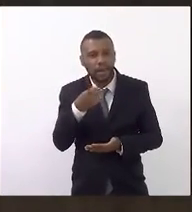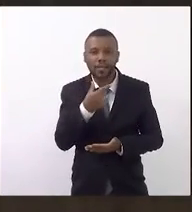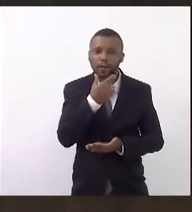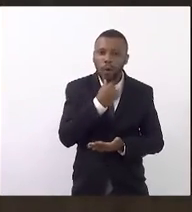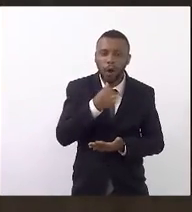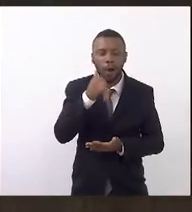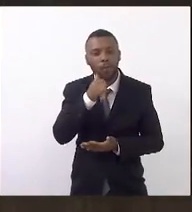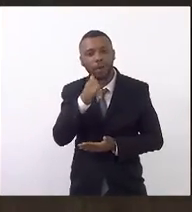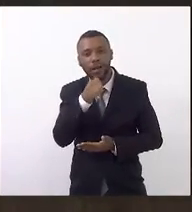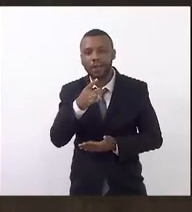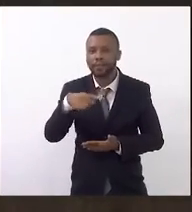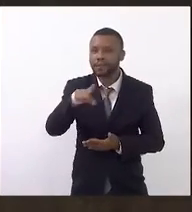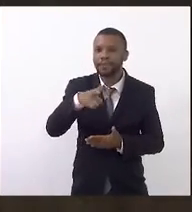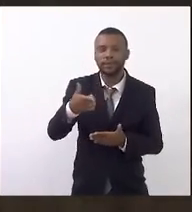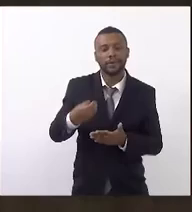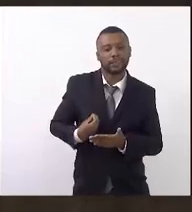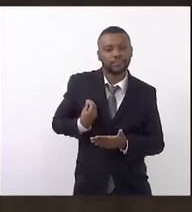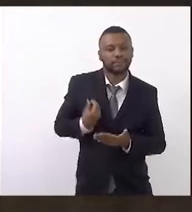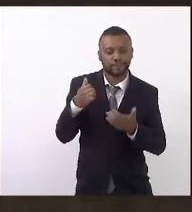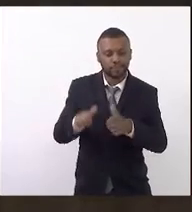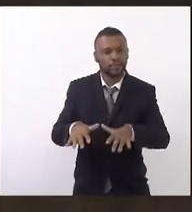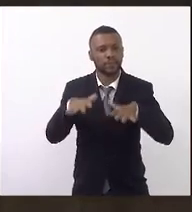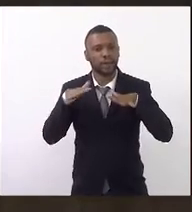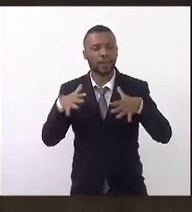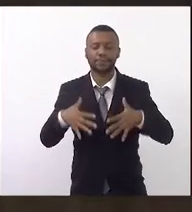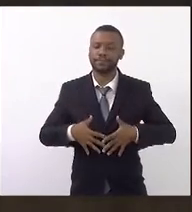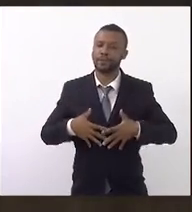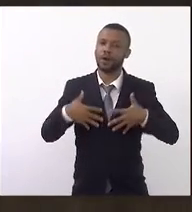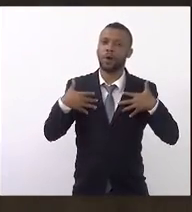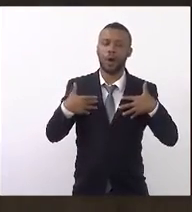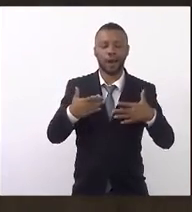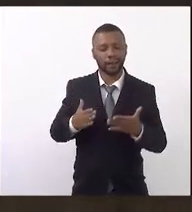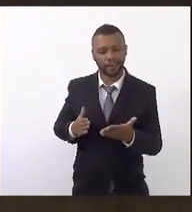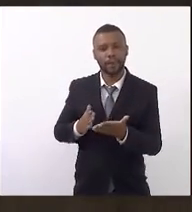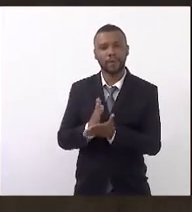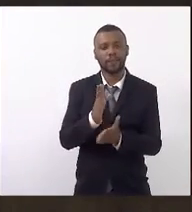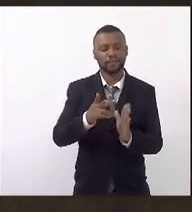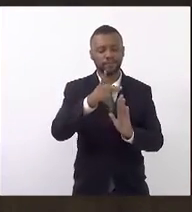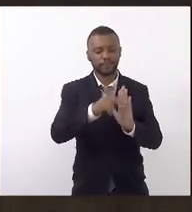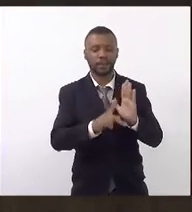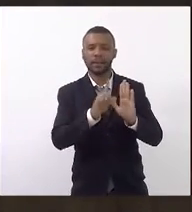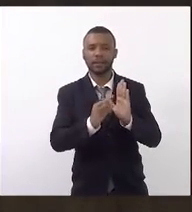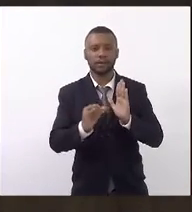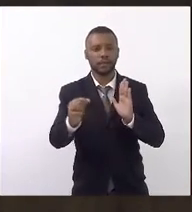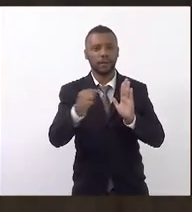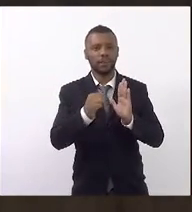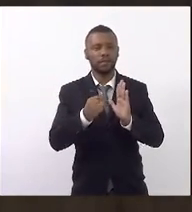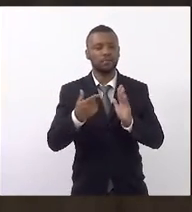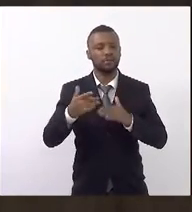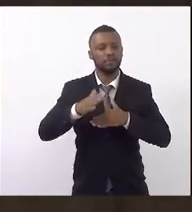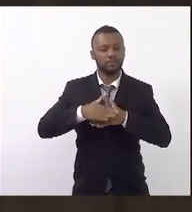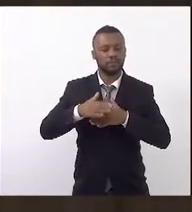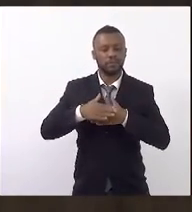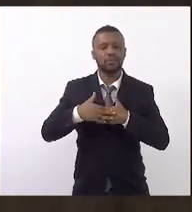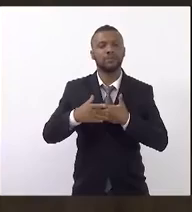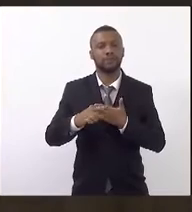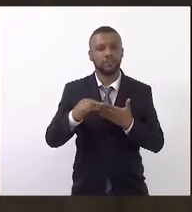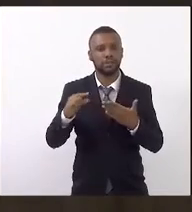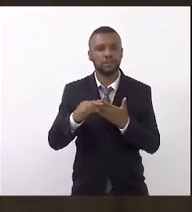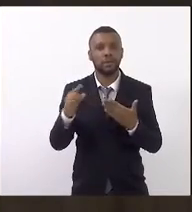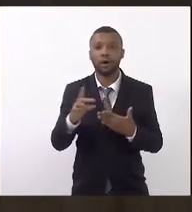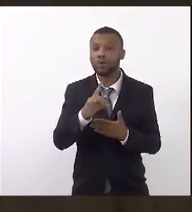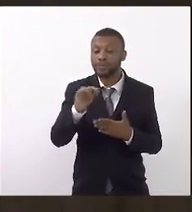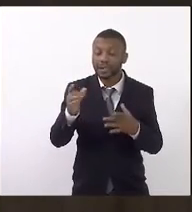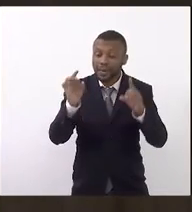estão aqui no plenário. É com grande satisfação que está aprovado esse projeto de lei de minha autoria, o Dia